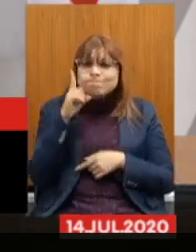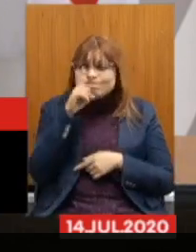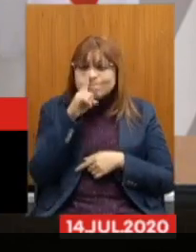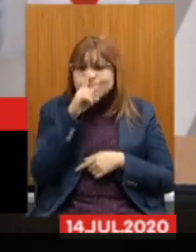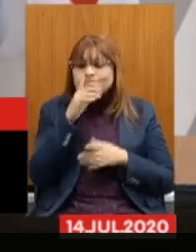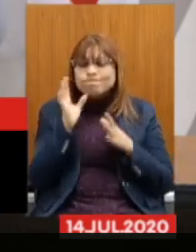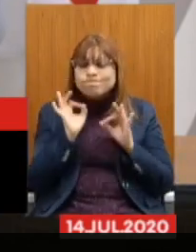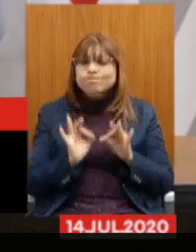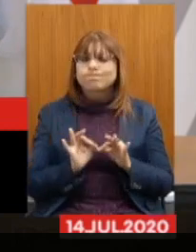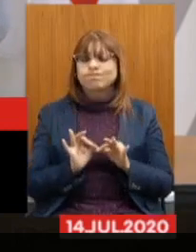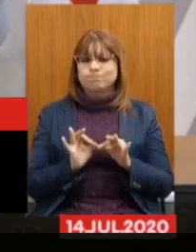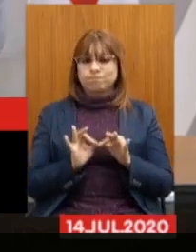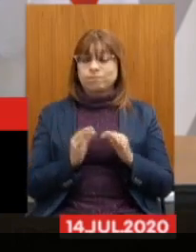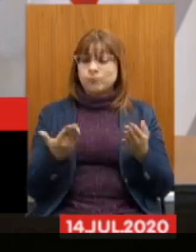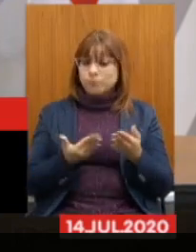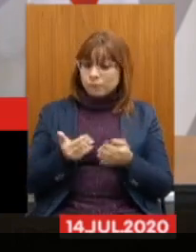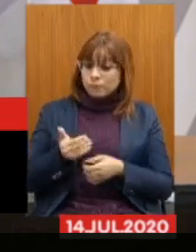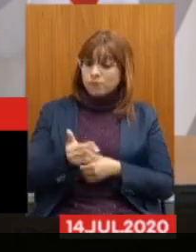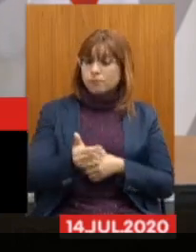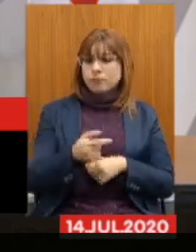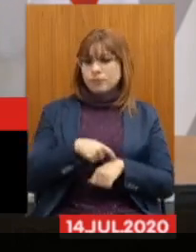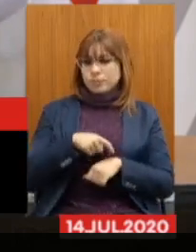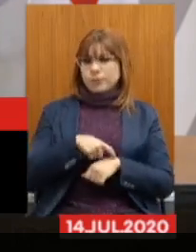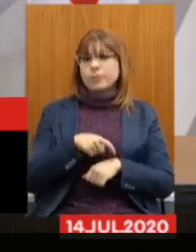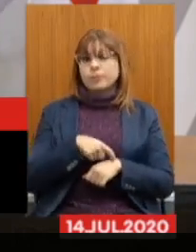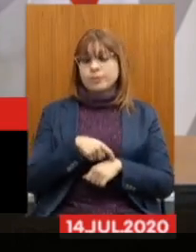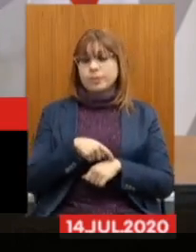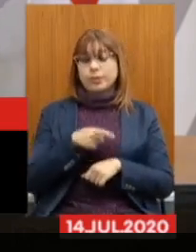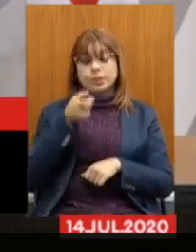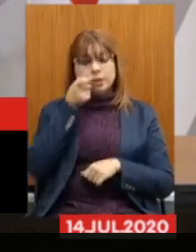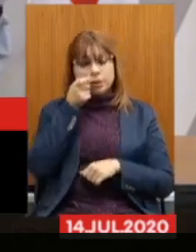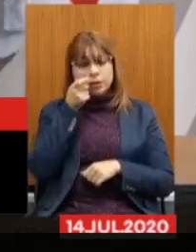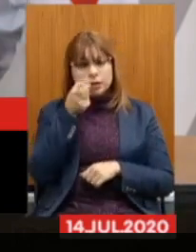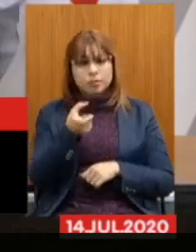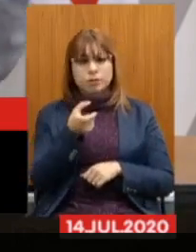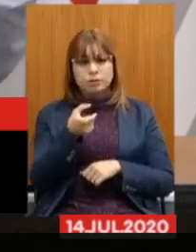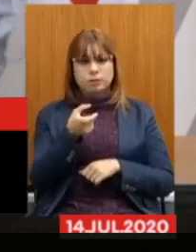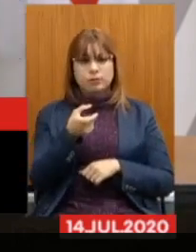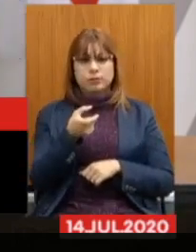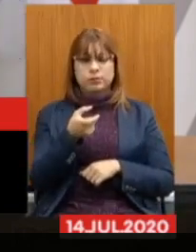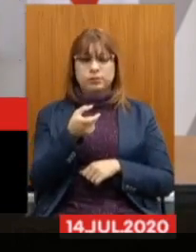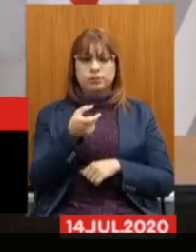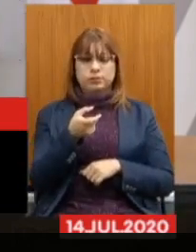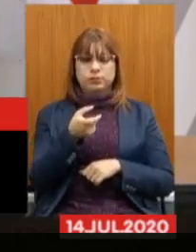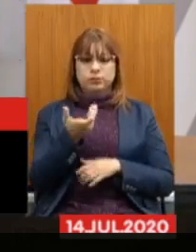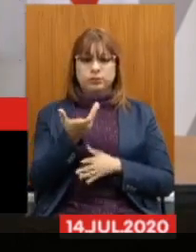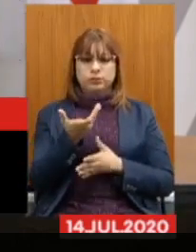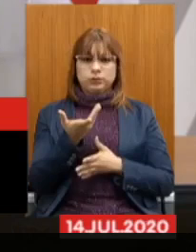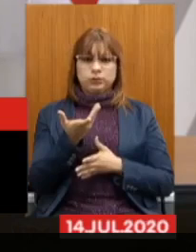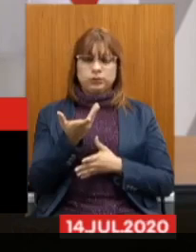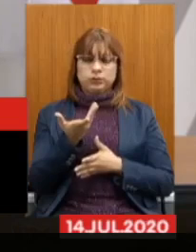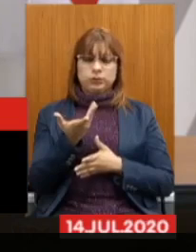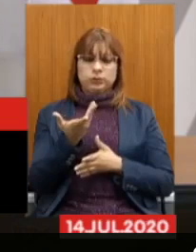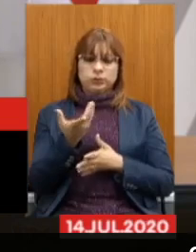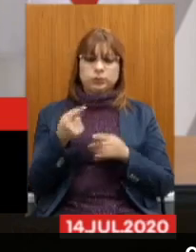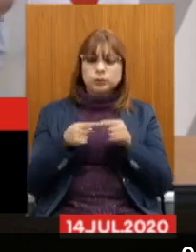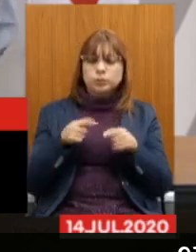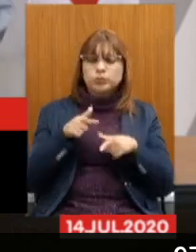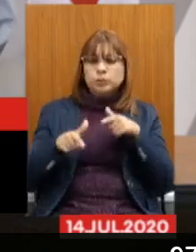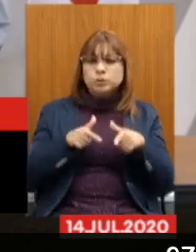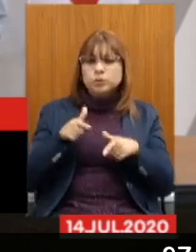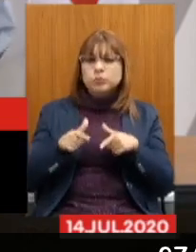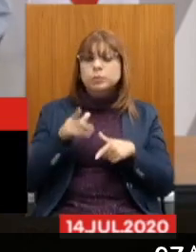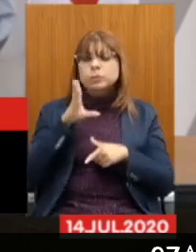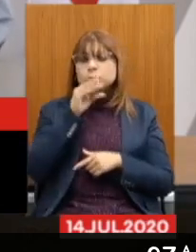e que, nesse momento, o interesse pela carreira do servidor público está muito prejudicado.